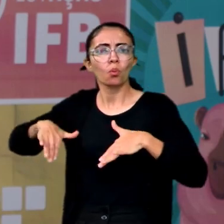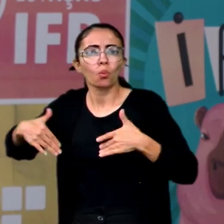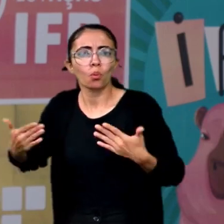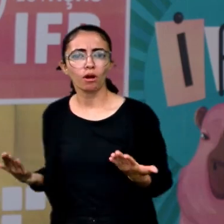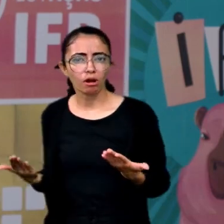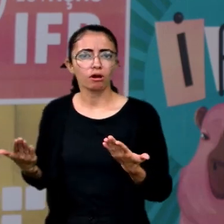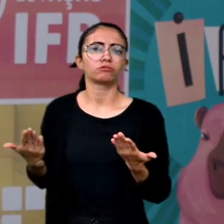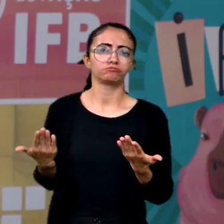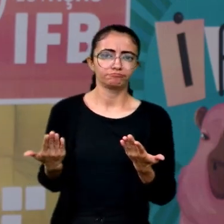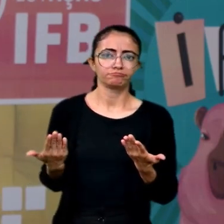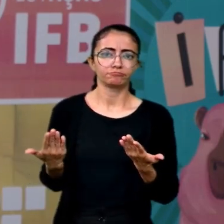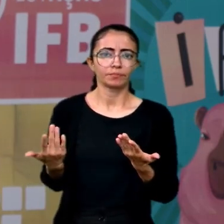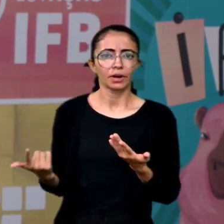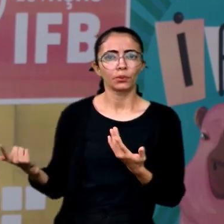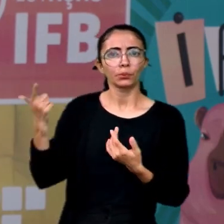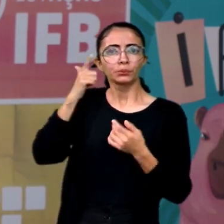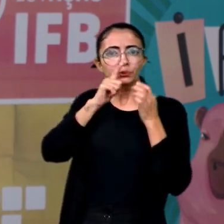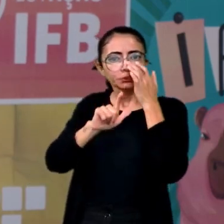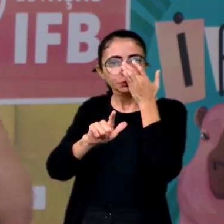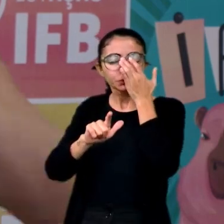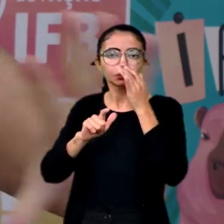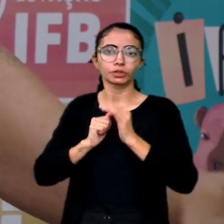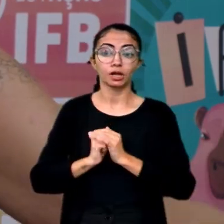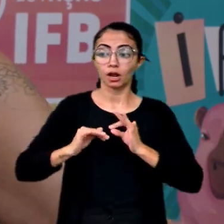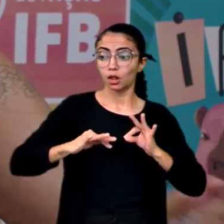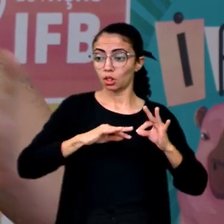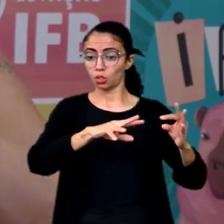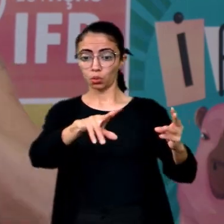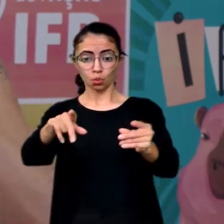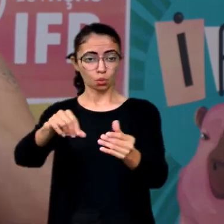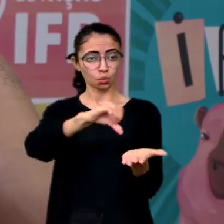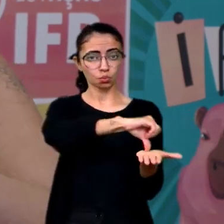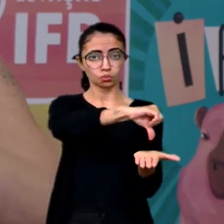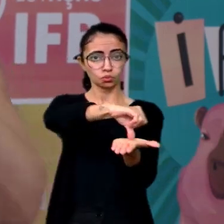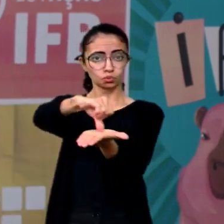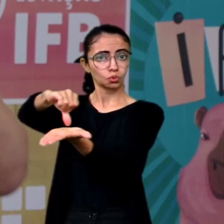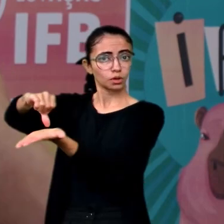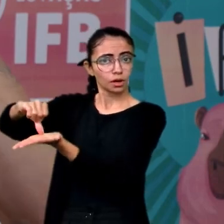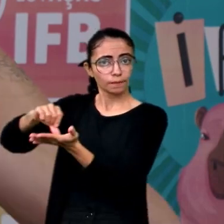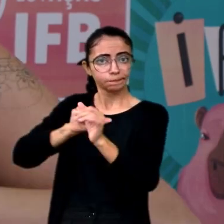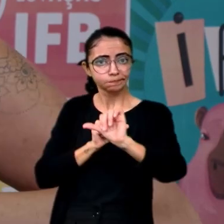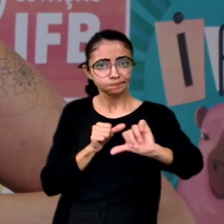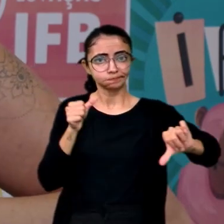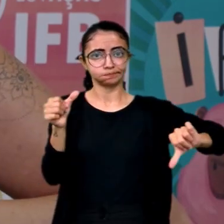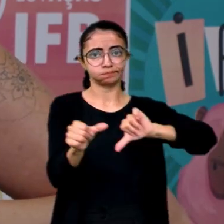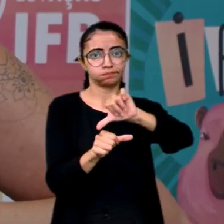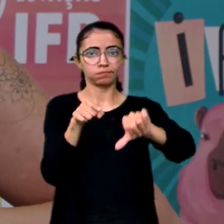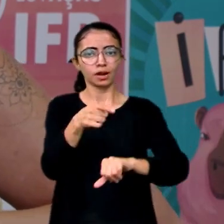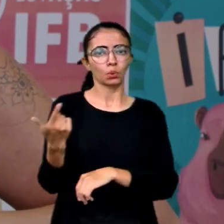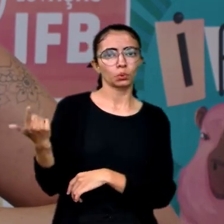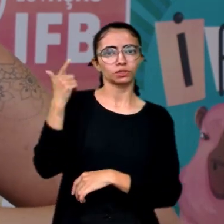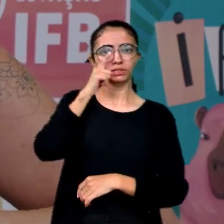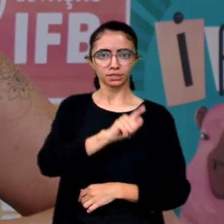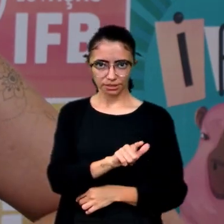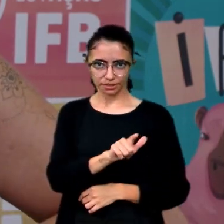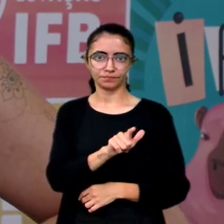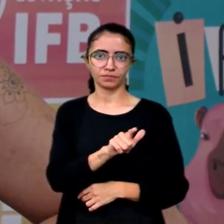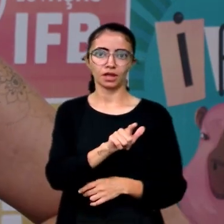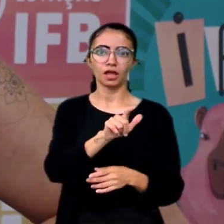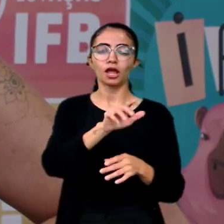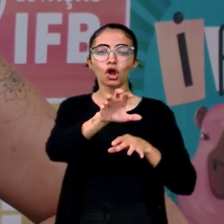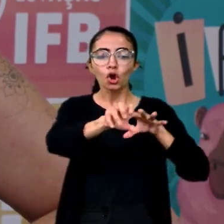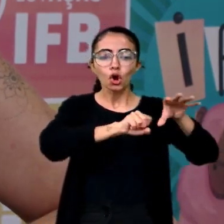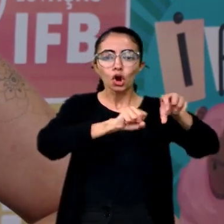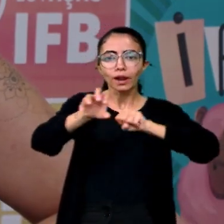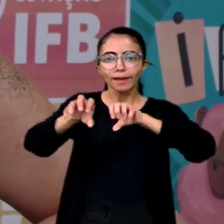residuário para transformar todos os campi, minimamente ter a coleta seletiva, que o lixo zero é um